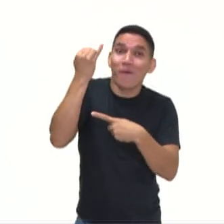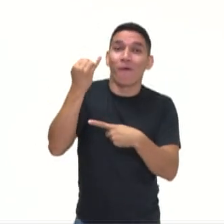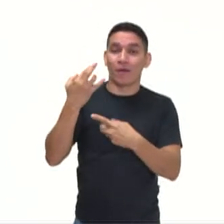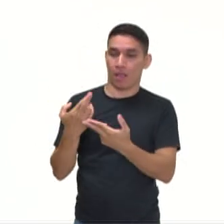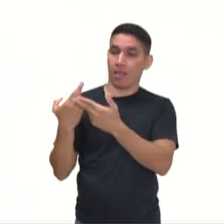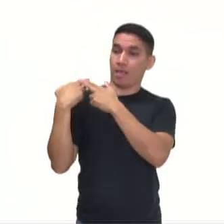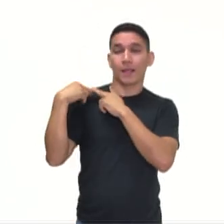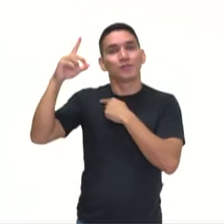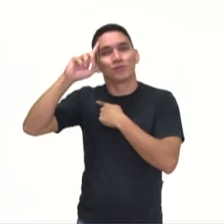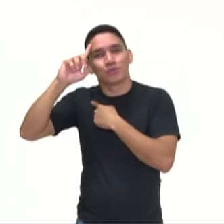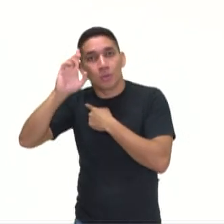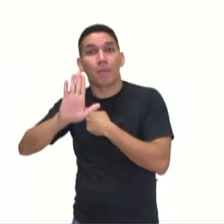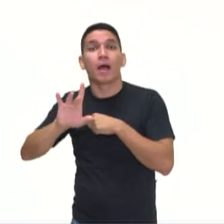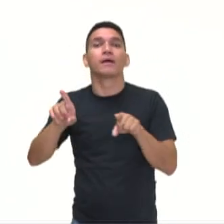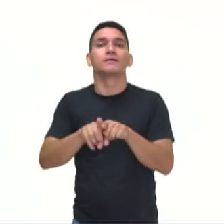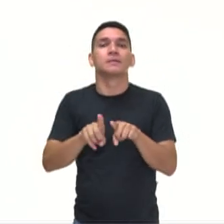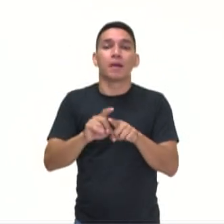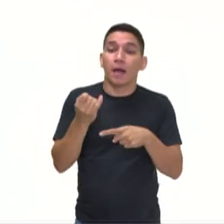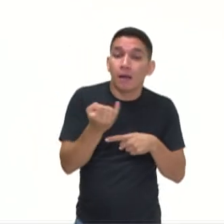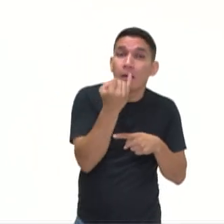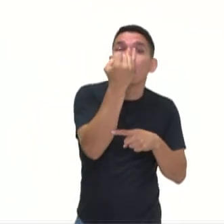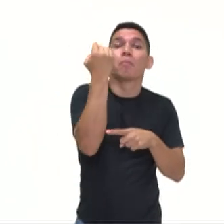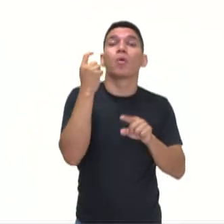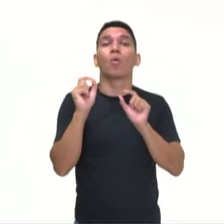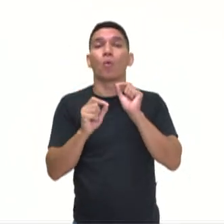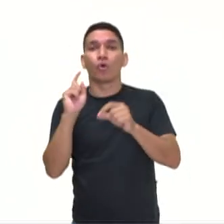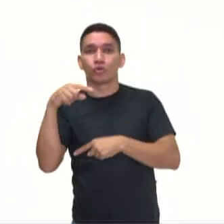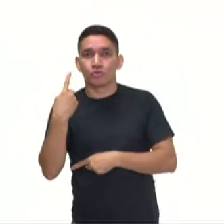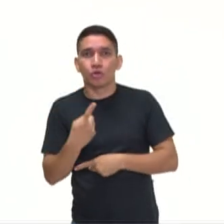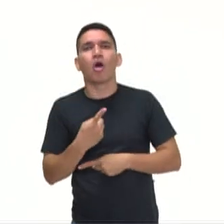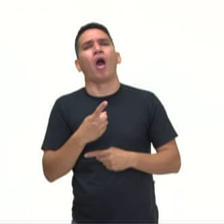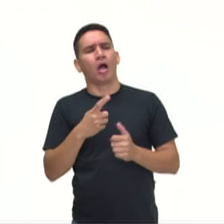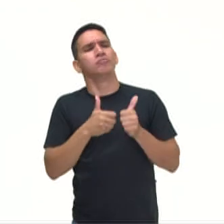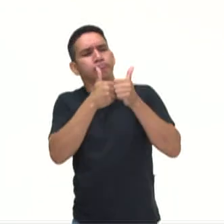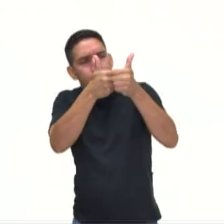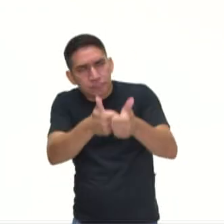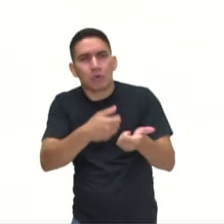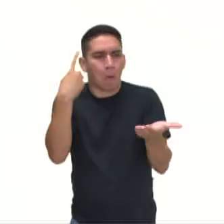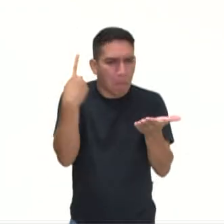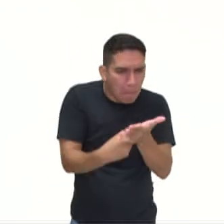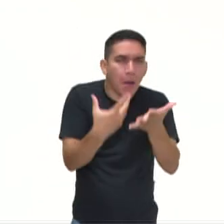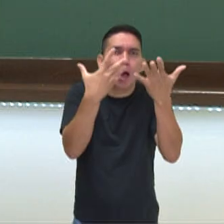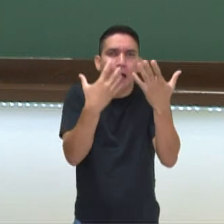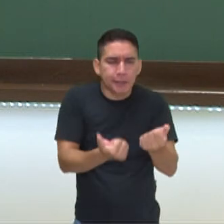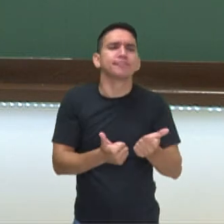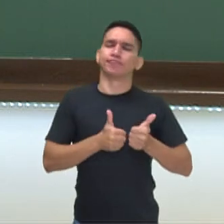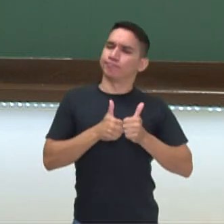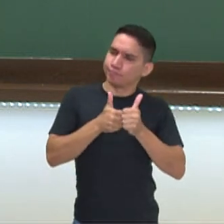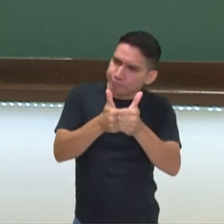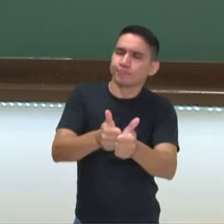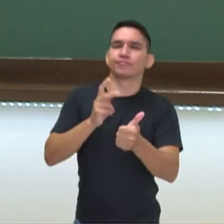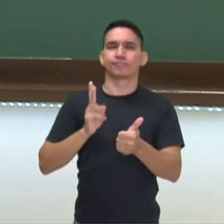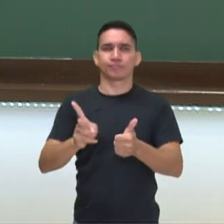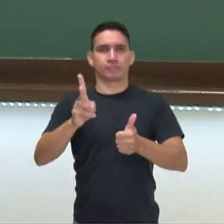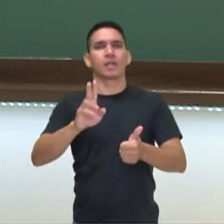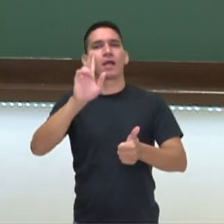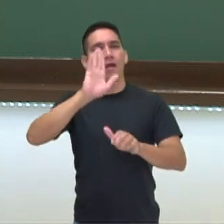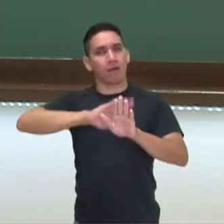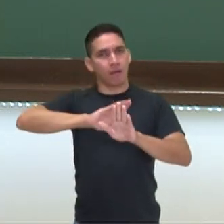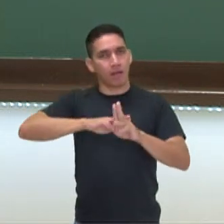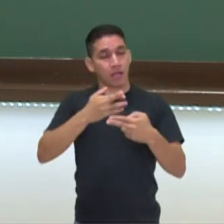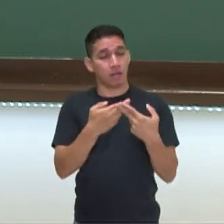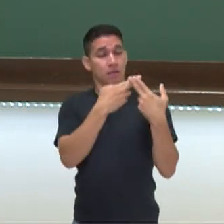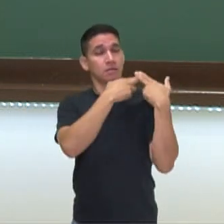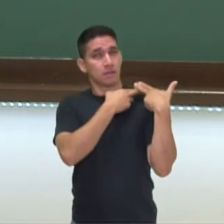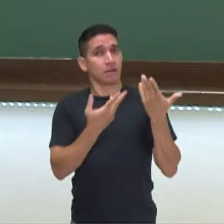responsabilidade no dia a dia, mas também a importância da gente cumprir com os nossos compromissos, de ser pessoas